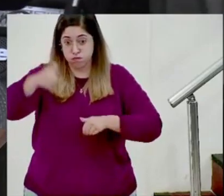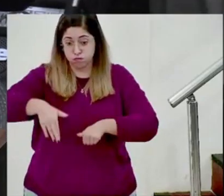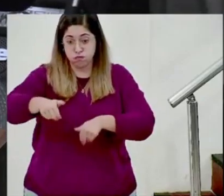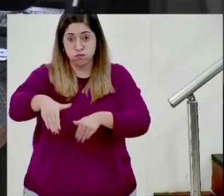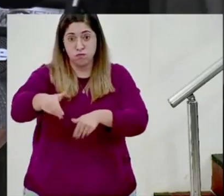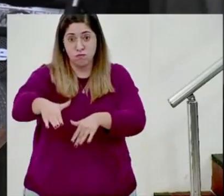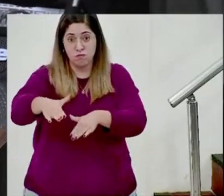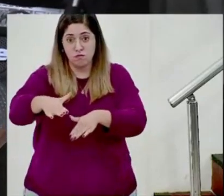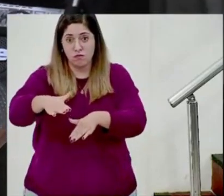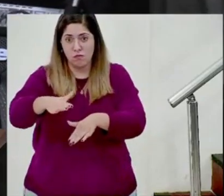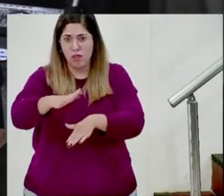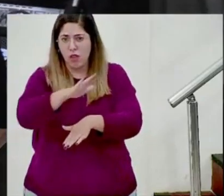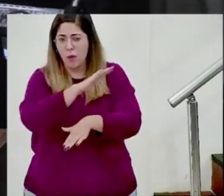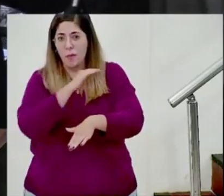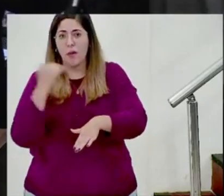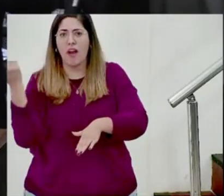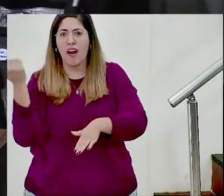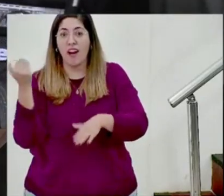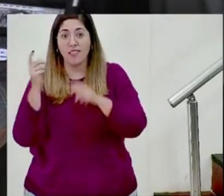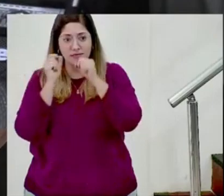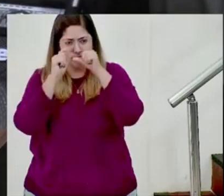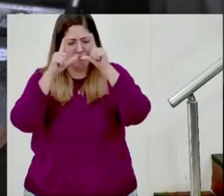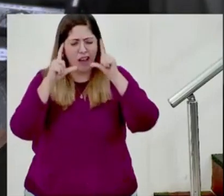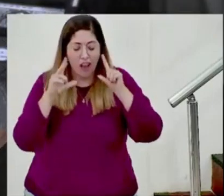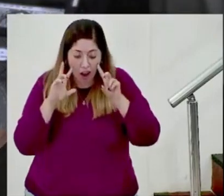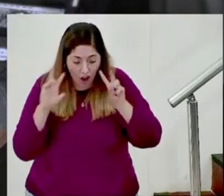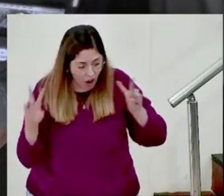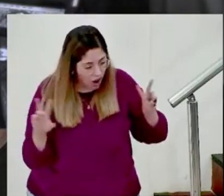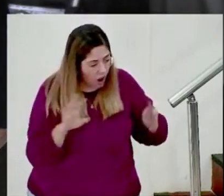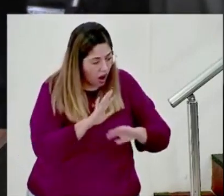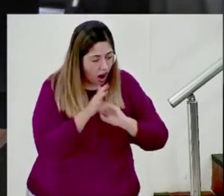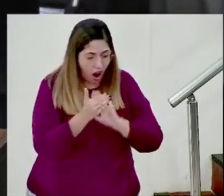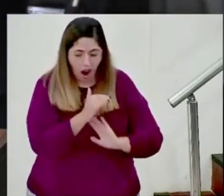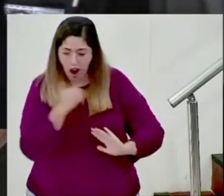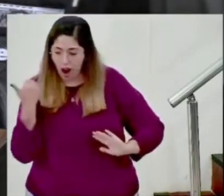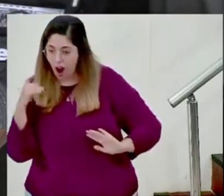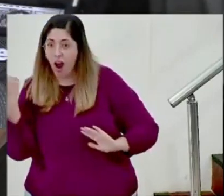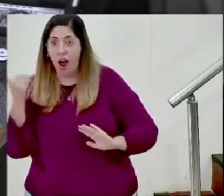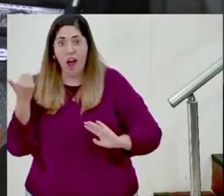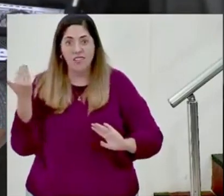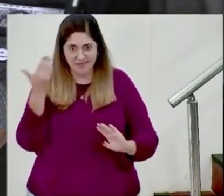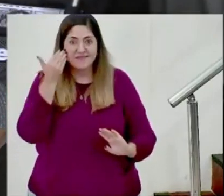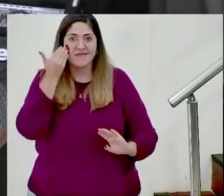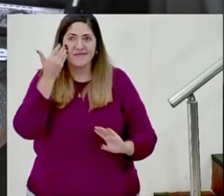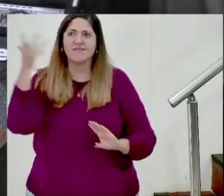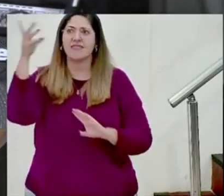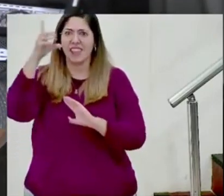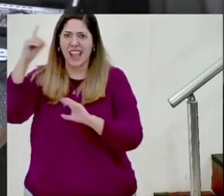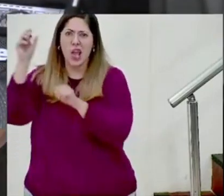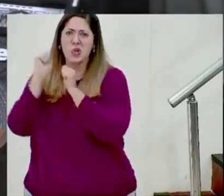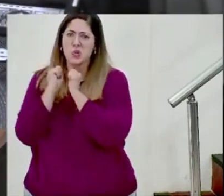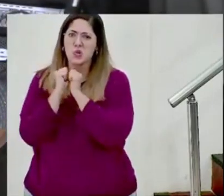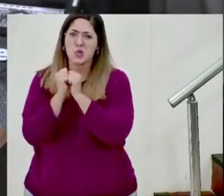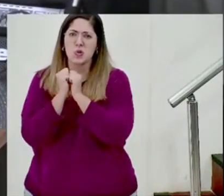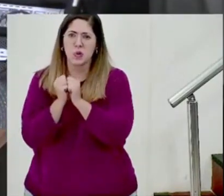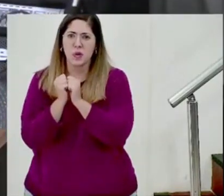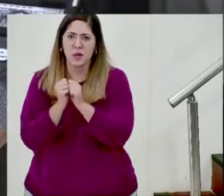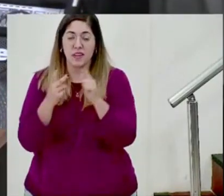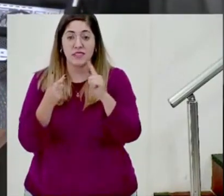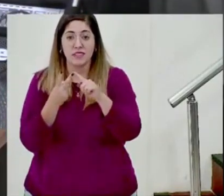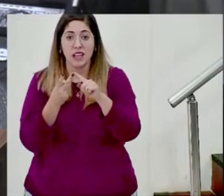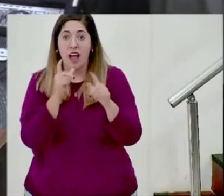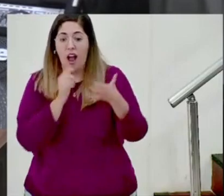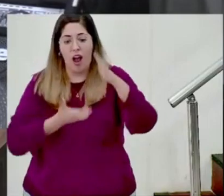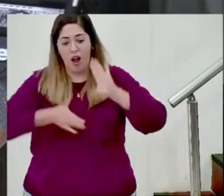no romper da manhã. Ou seja, você tem pelo menos esses três elementos: Deus está conosco, as águas tumultuosas